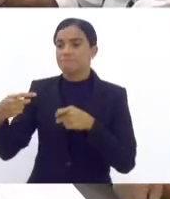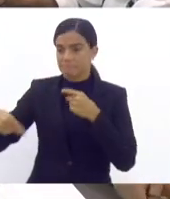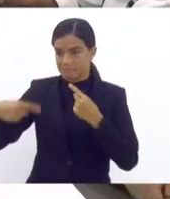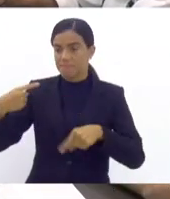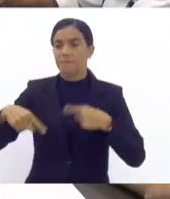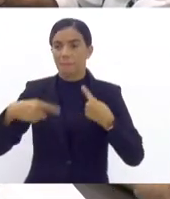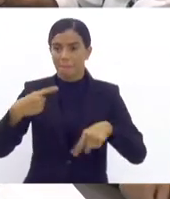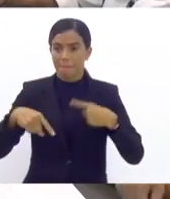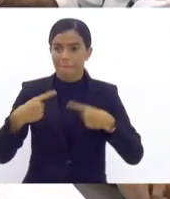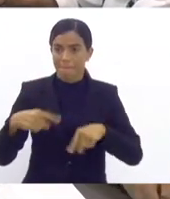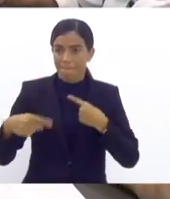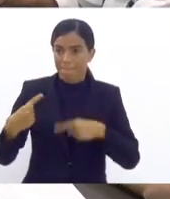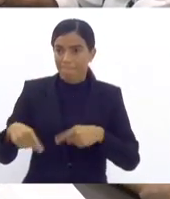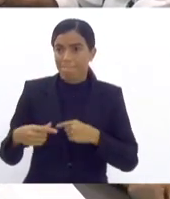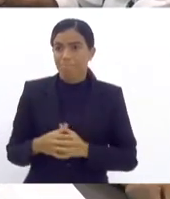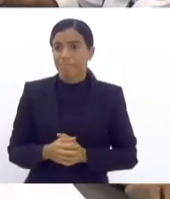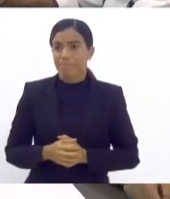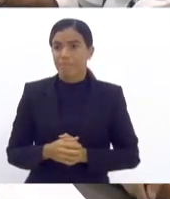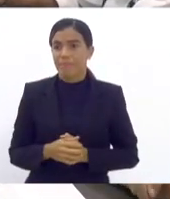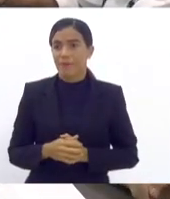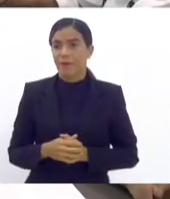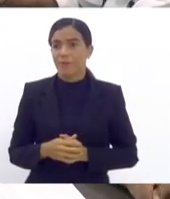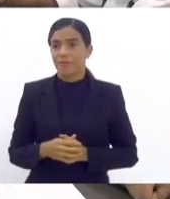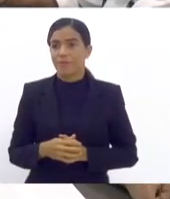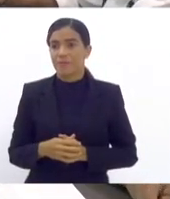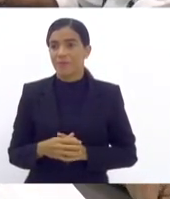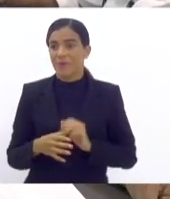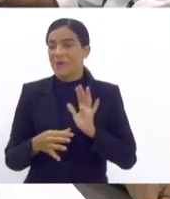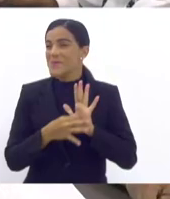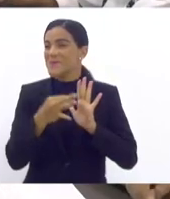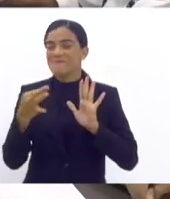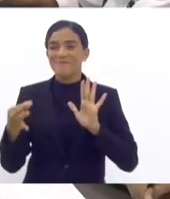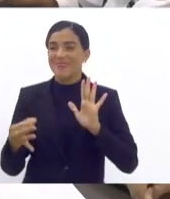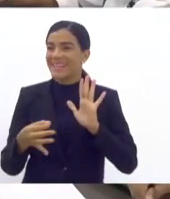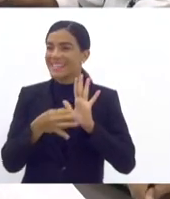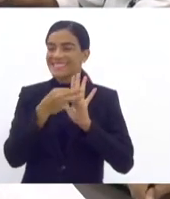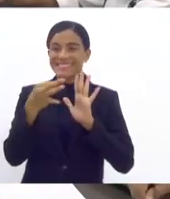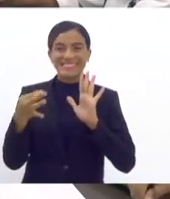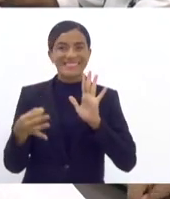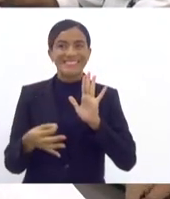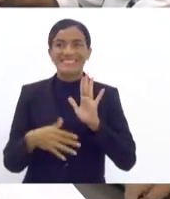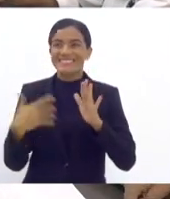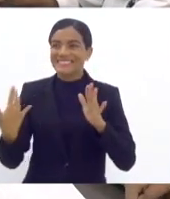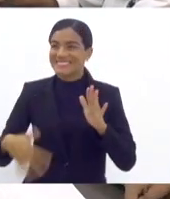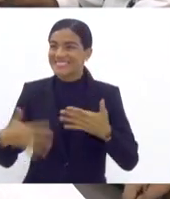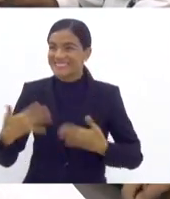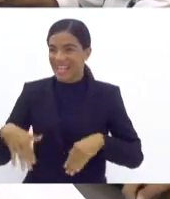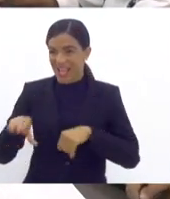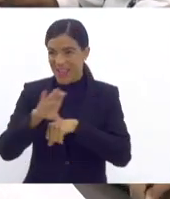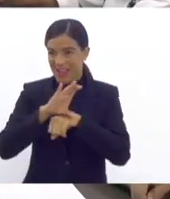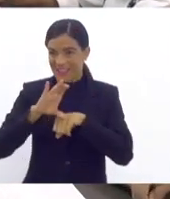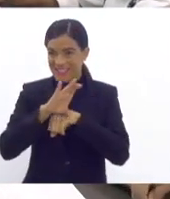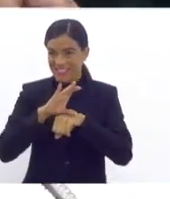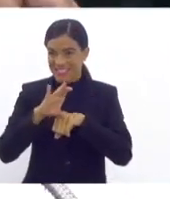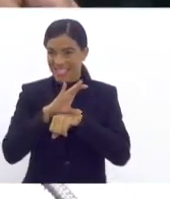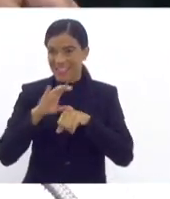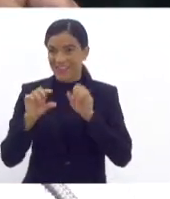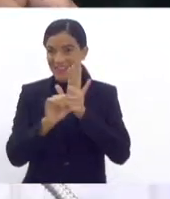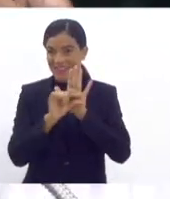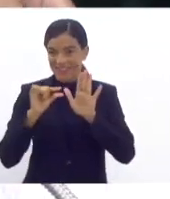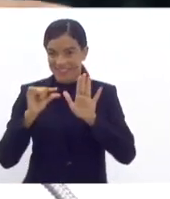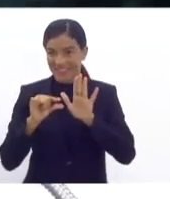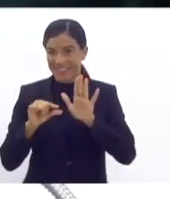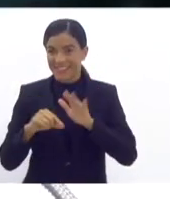É para dar velocidade aqui, o parecer deputado doutor Serrinho, vou falar por ele, a constitucionalidade com emendas. Mas eu tenho uma discussão. O deputado